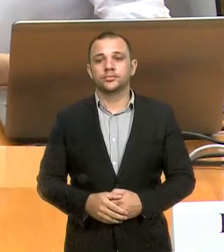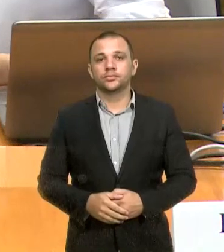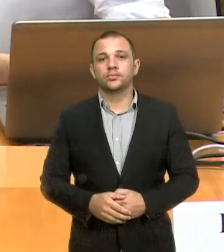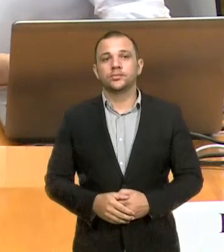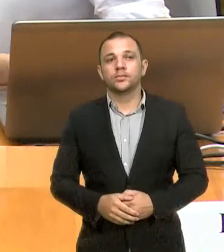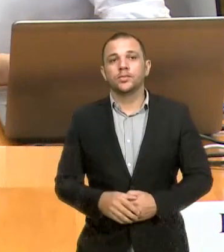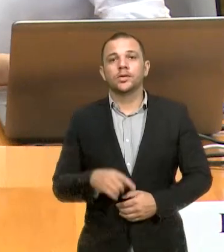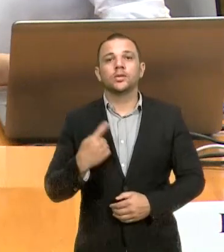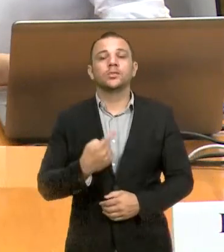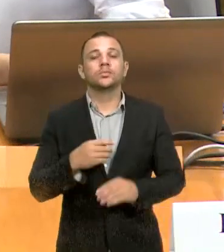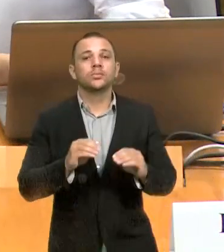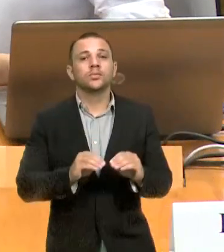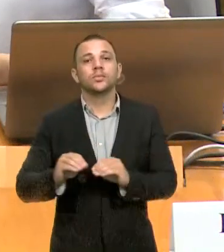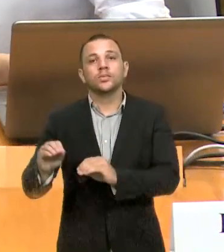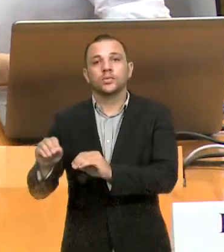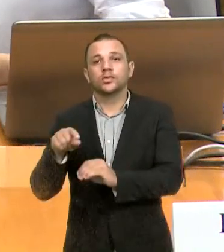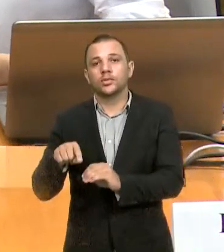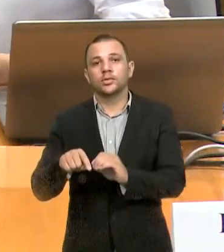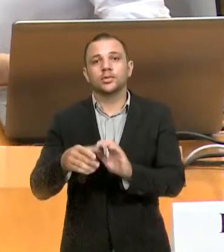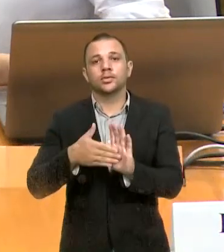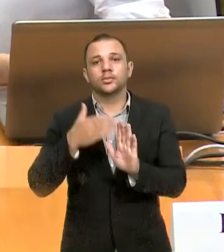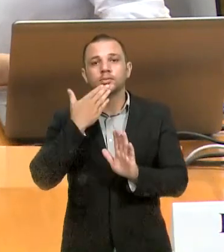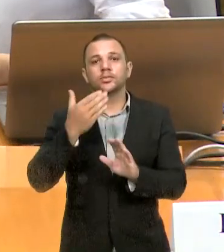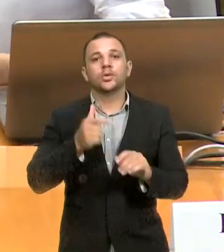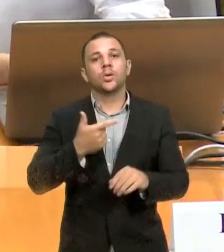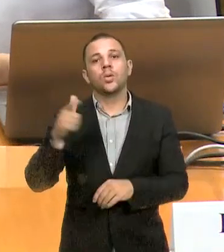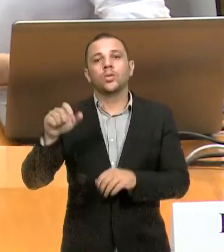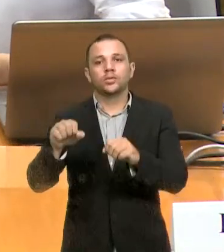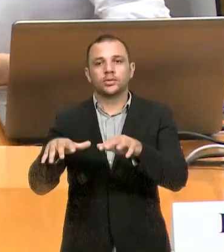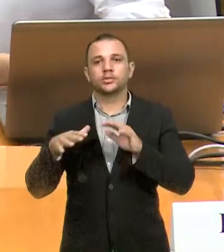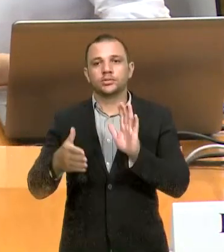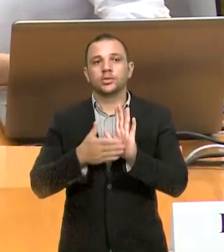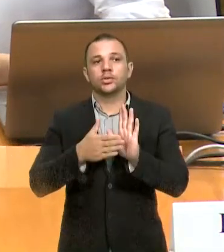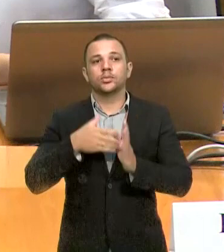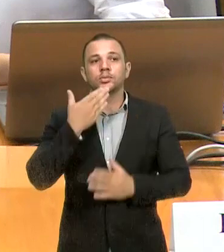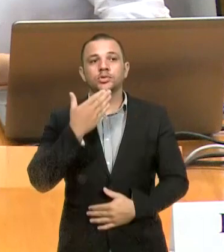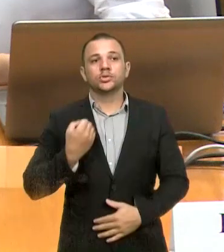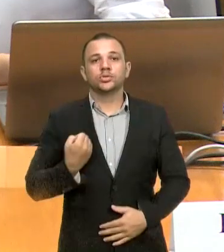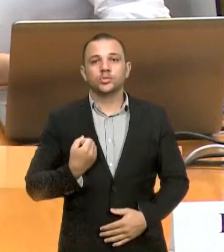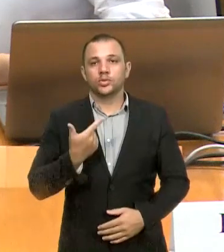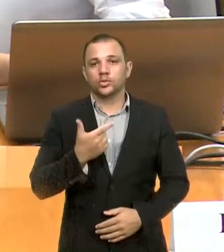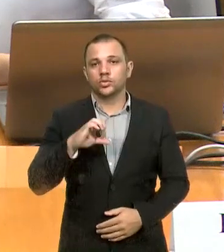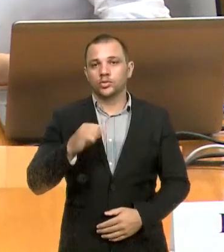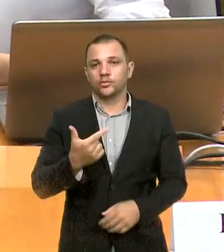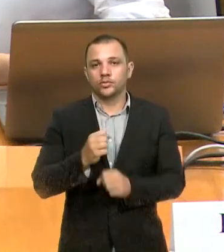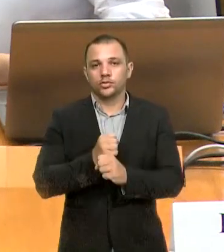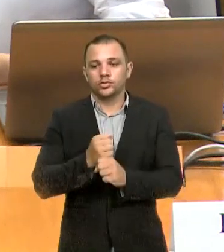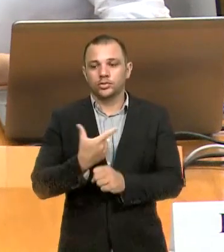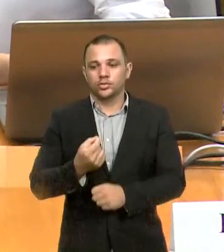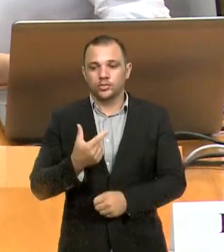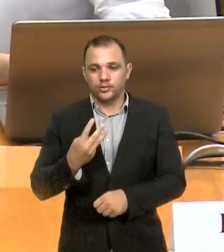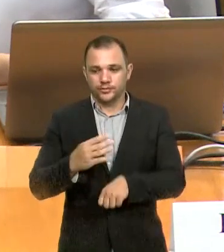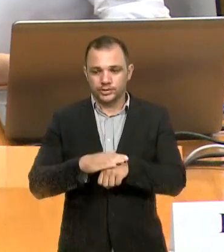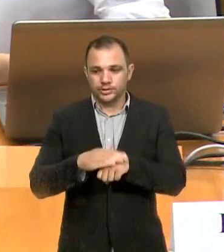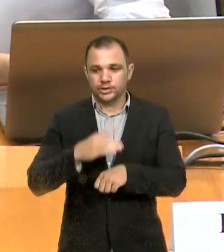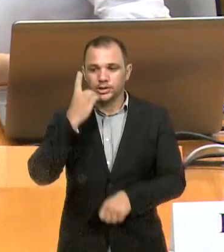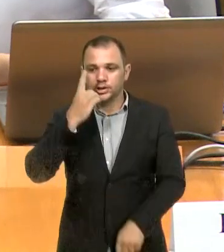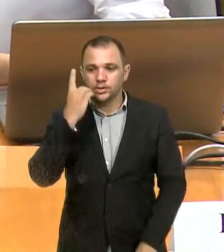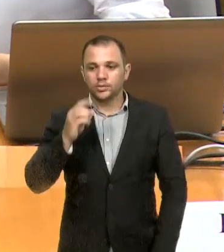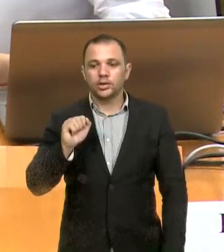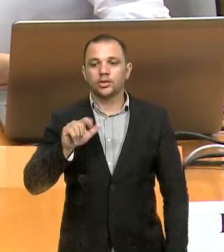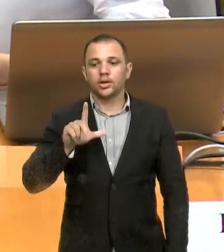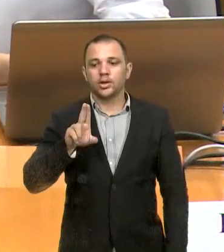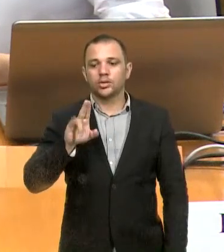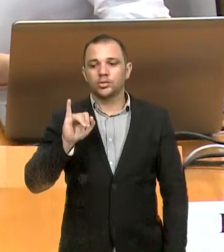Vamos transferir para a próxima sessão. Requerimento 292 de 2023, de autoria do deputado